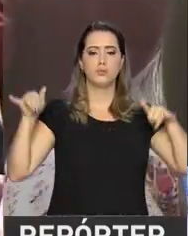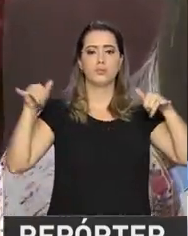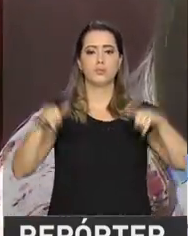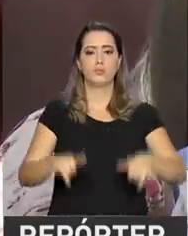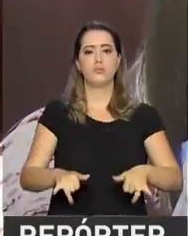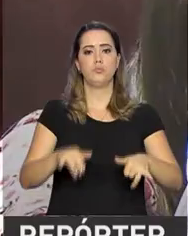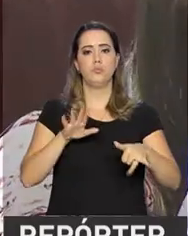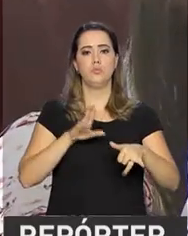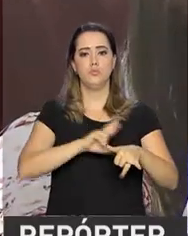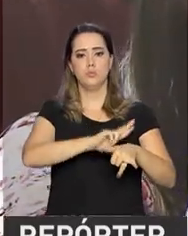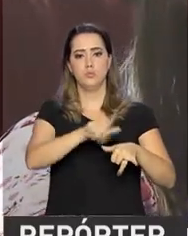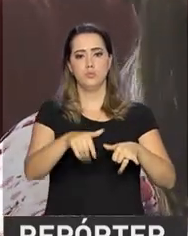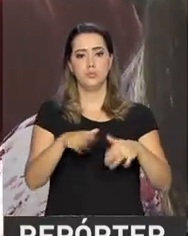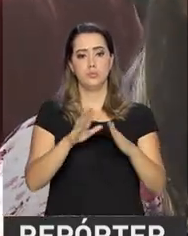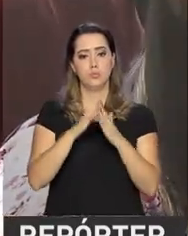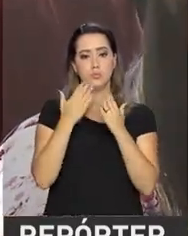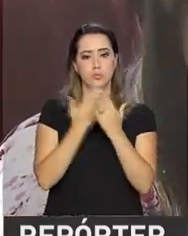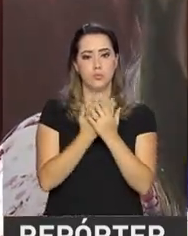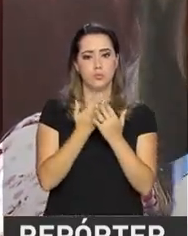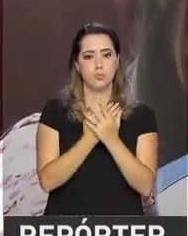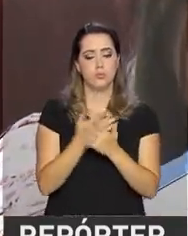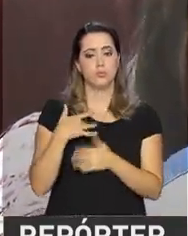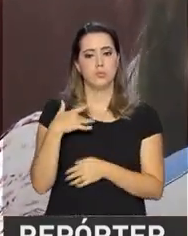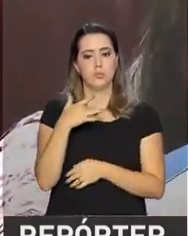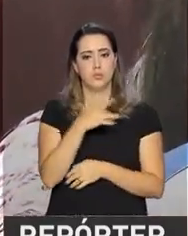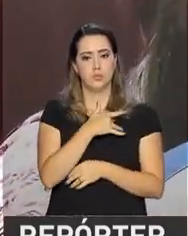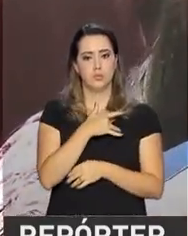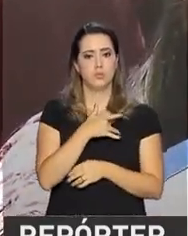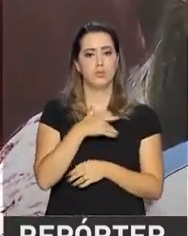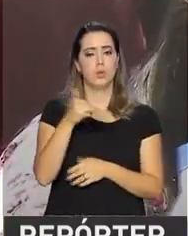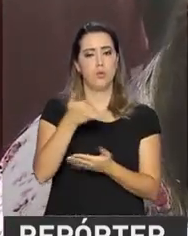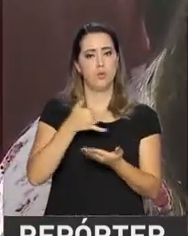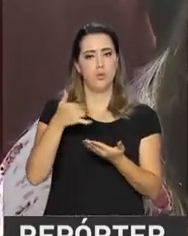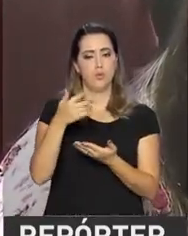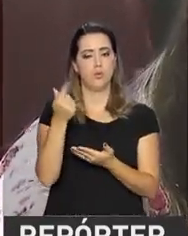aeroportos, portos, escolas, área de saúde, óleo e gás, energia.